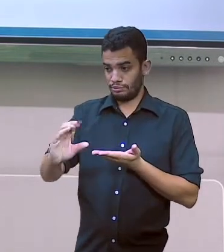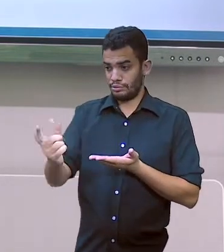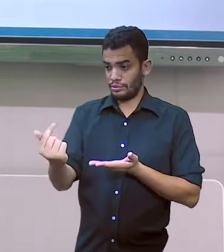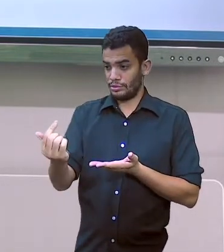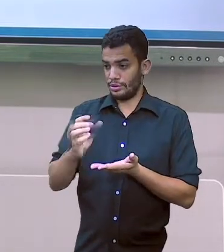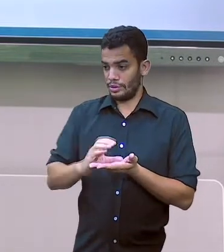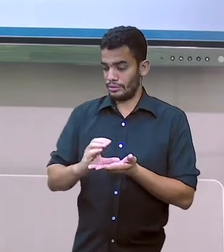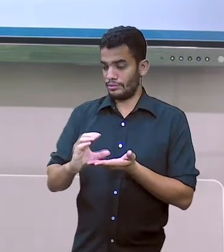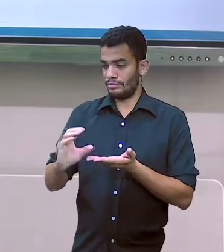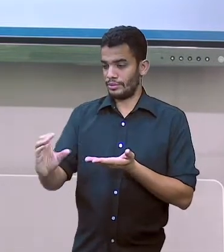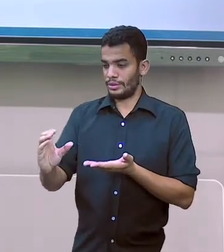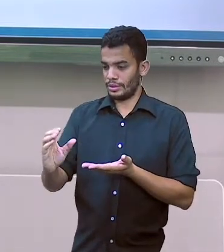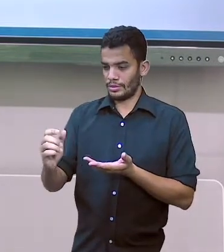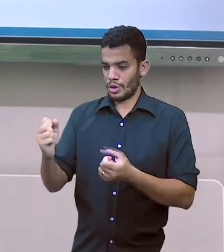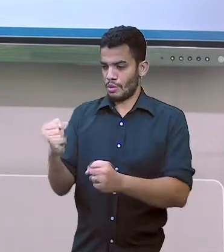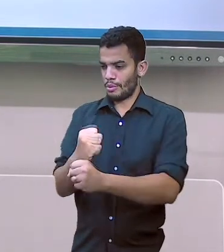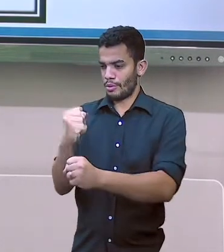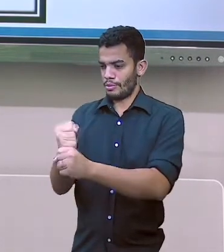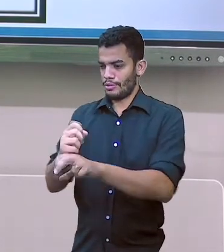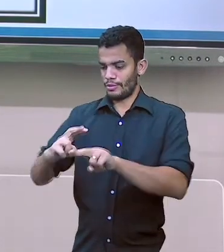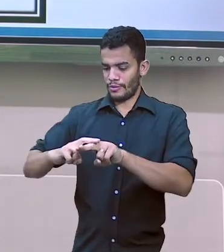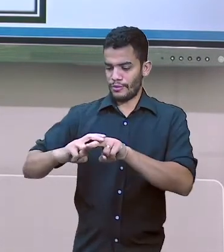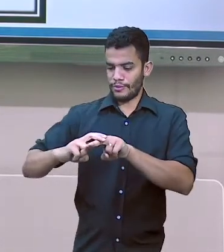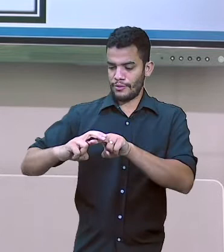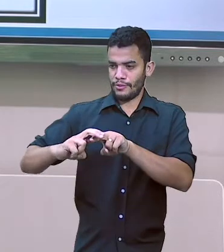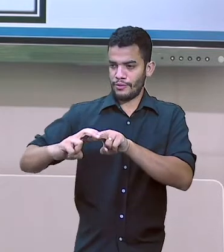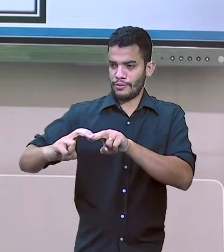tão fácil, não.